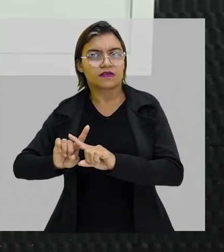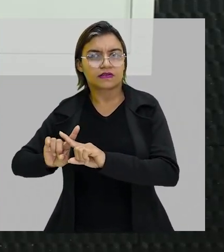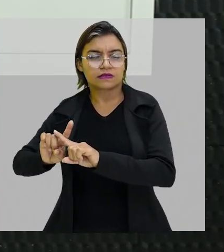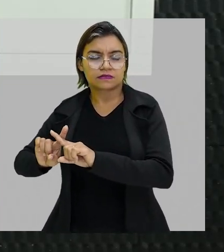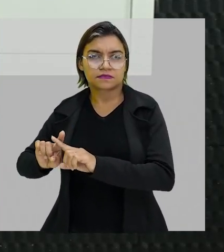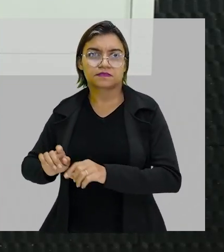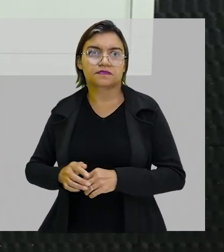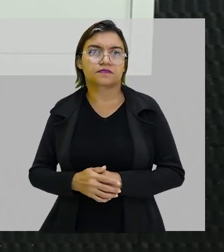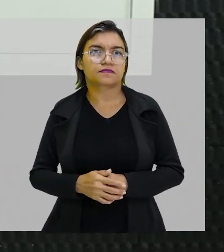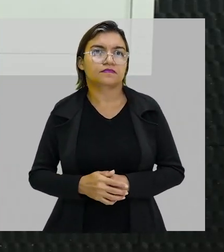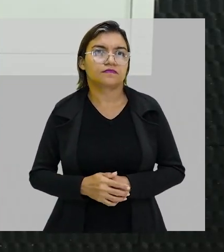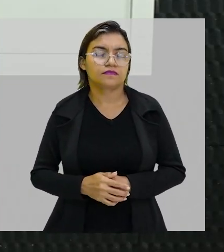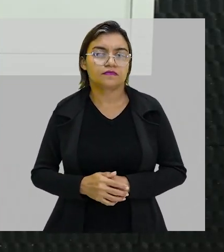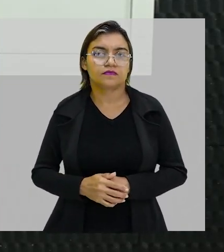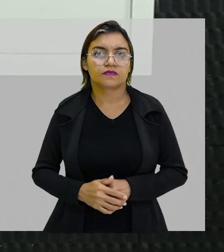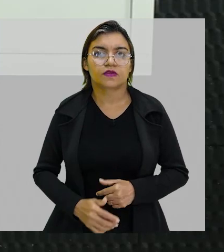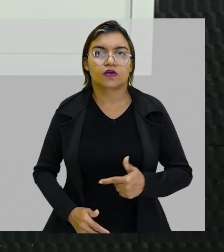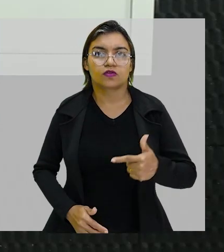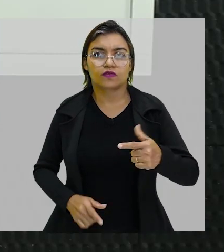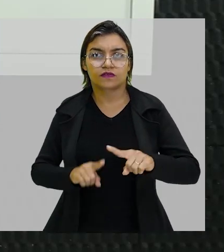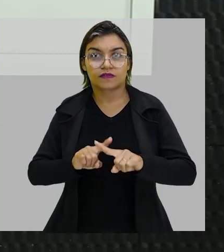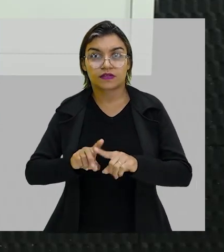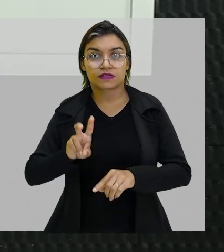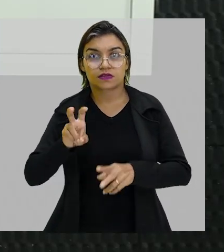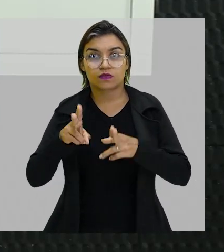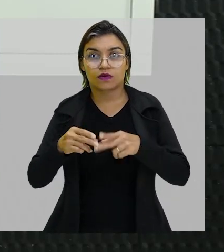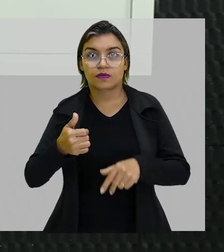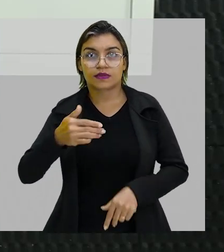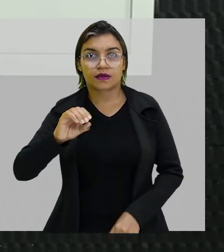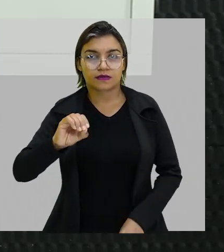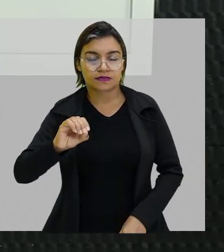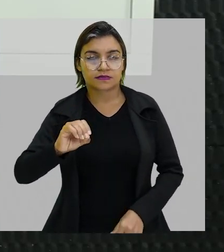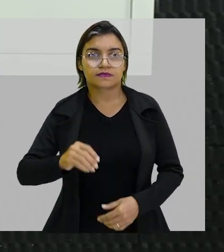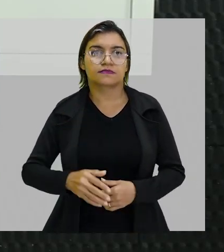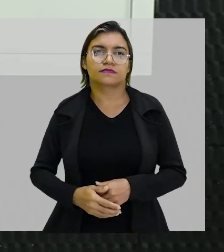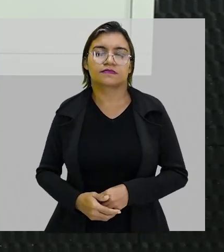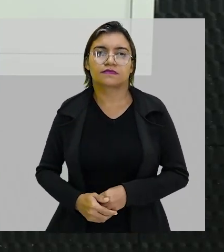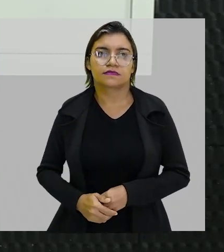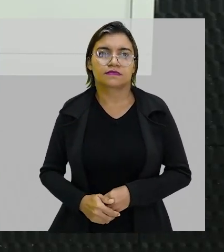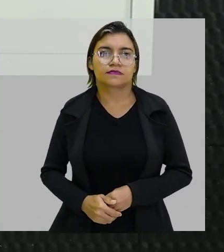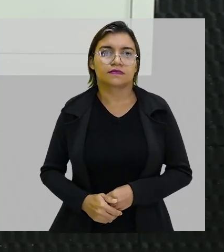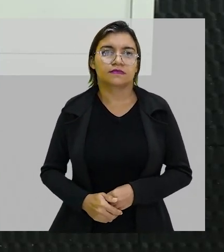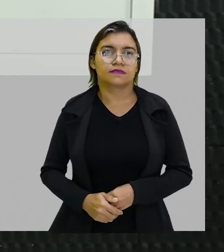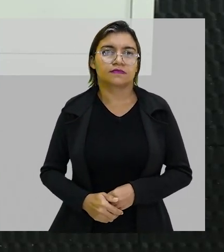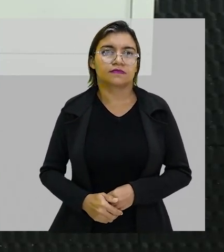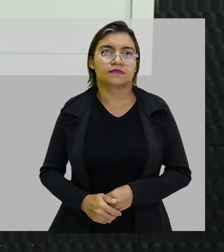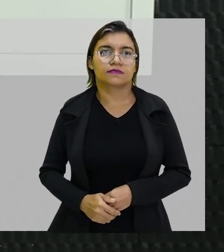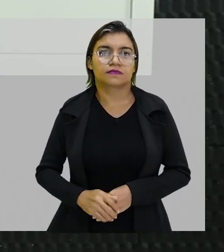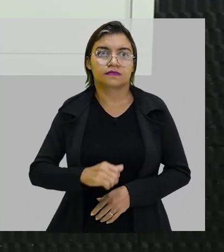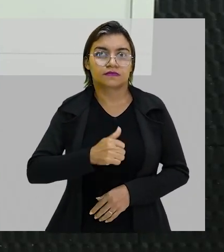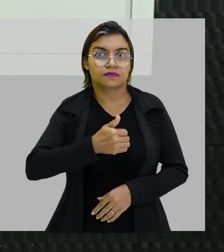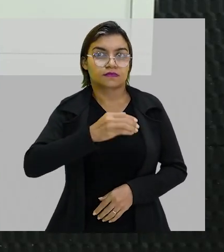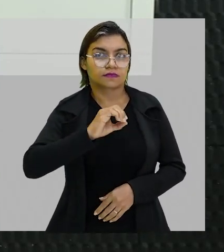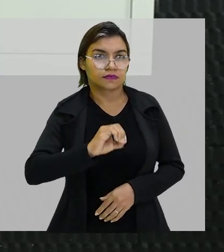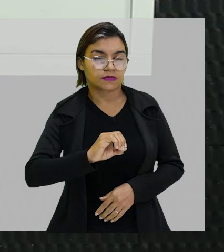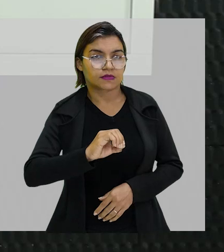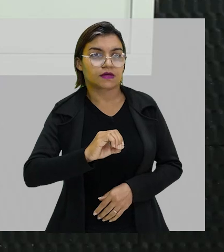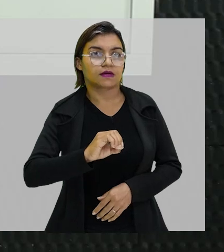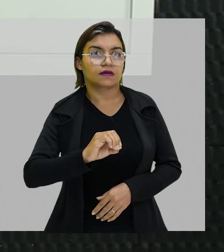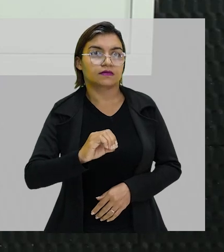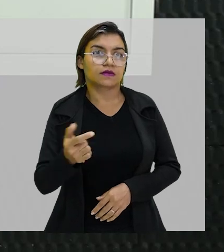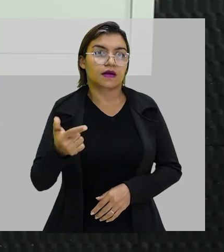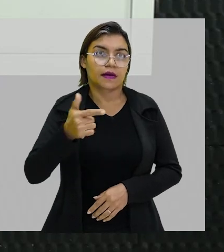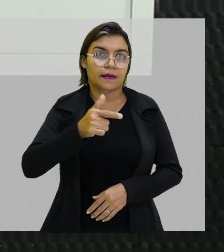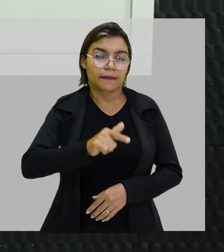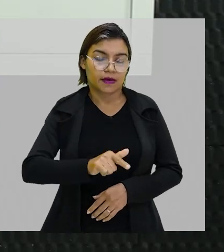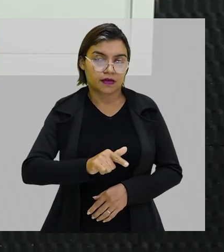2 vezes 5 vai ser 10, né? Então, Vai dar 10. Vou repetir, ó.